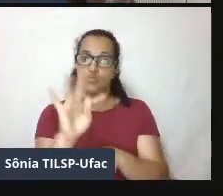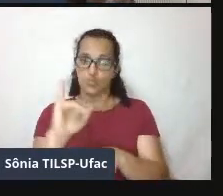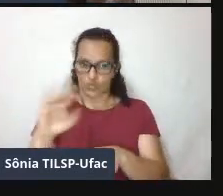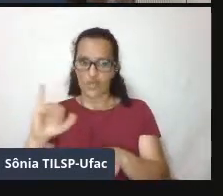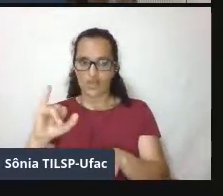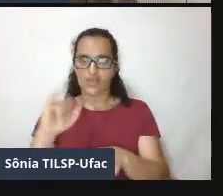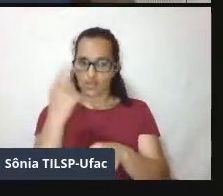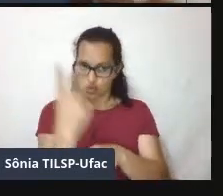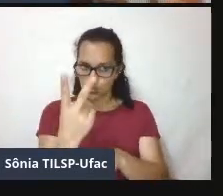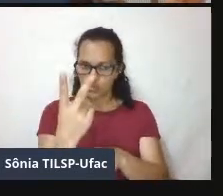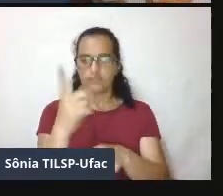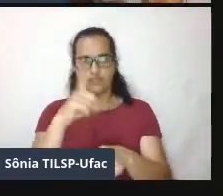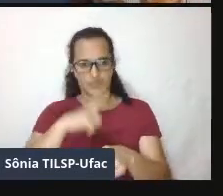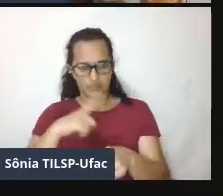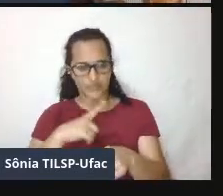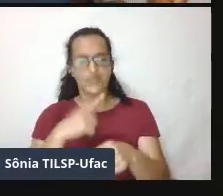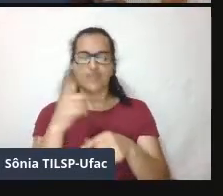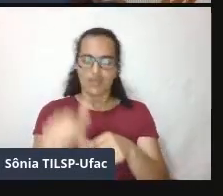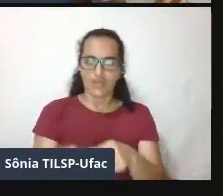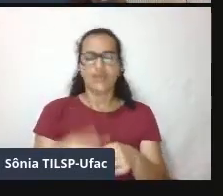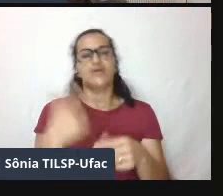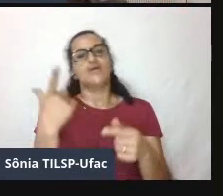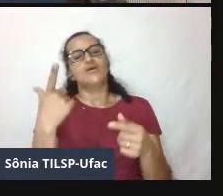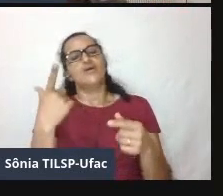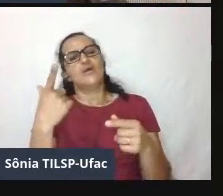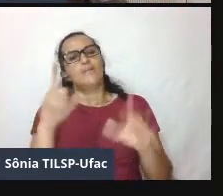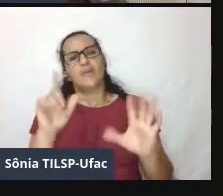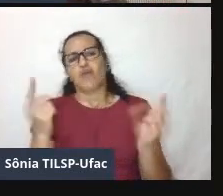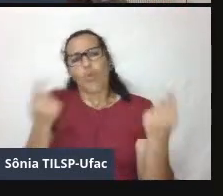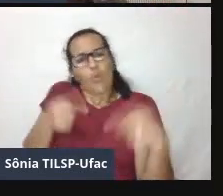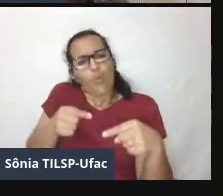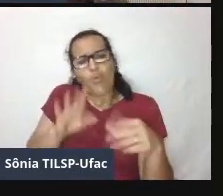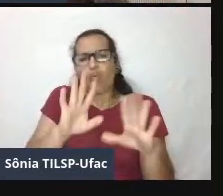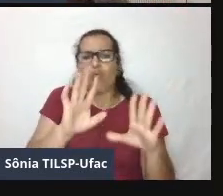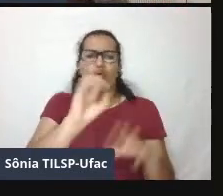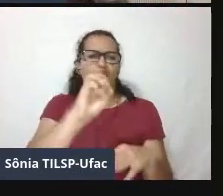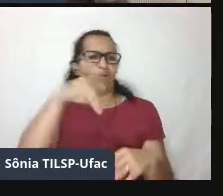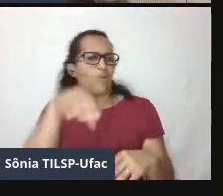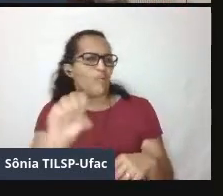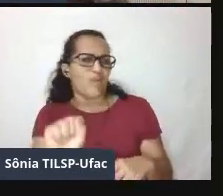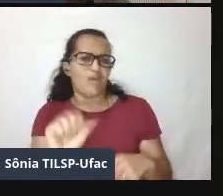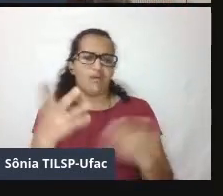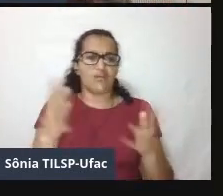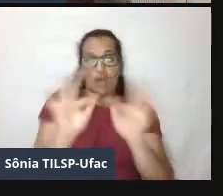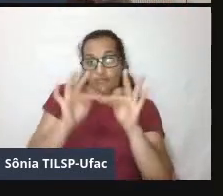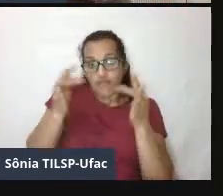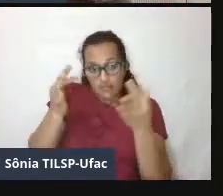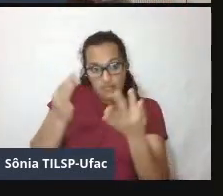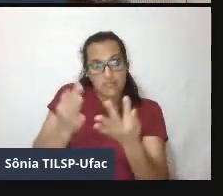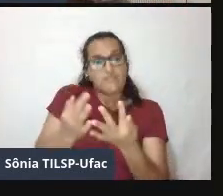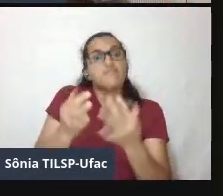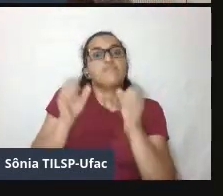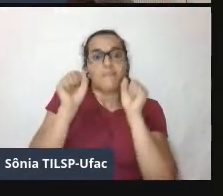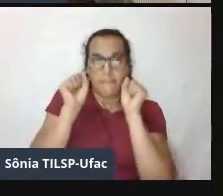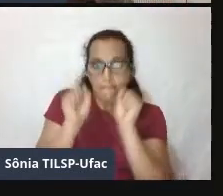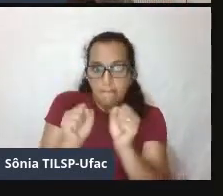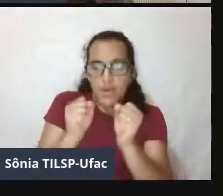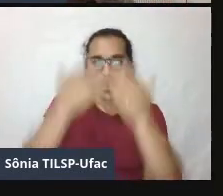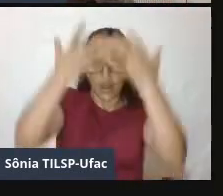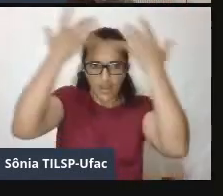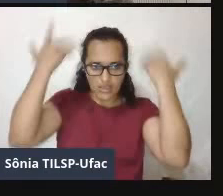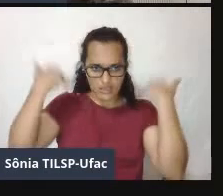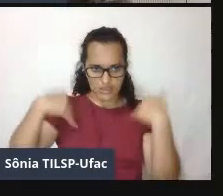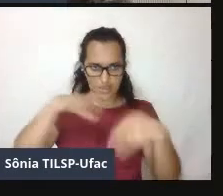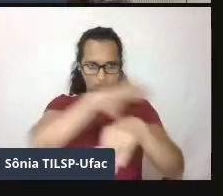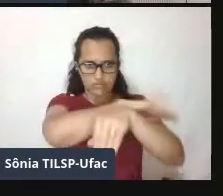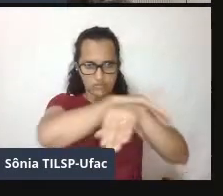isso vá contra todas as indicações do Ministério da Saúde, Organização Mundial de Saúde, um familiar específico, ele é paramentado, ele recebe um